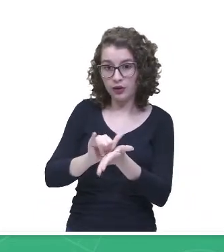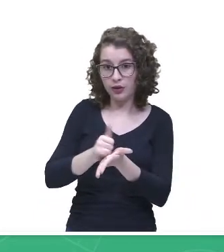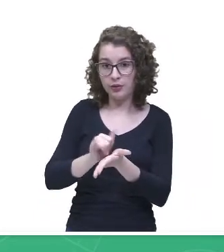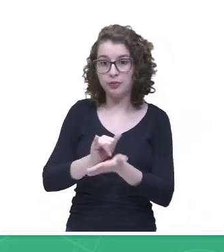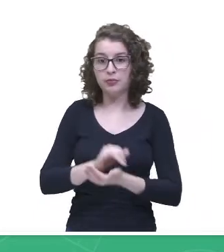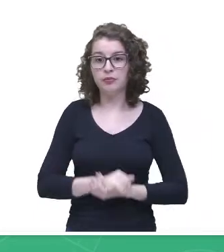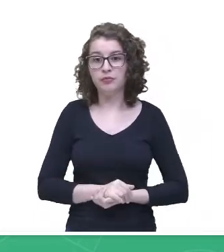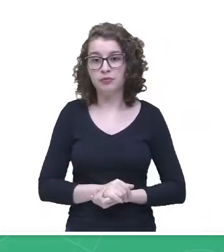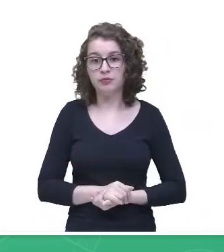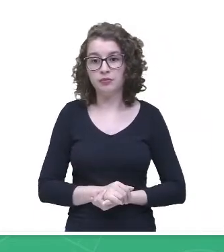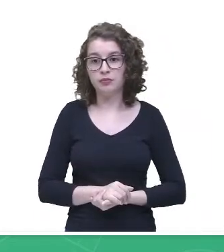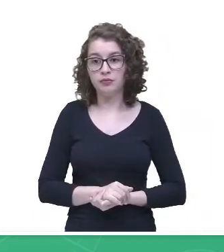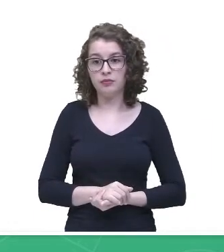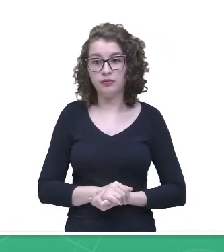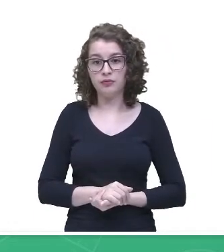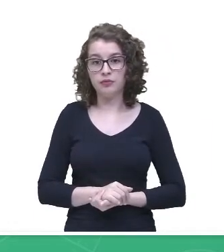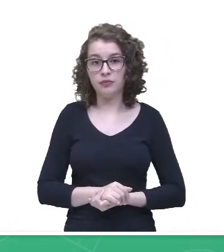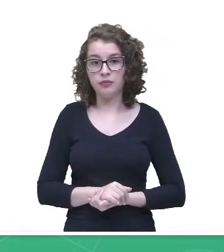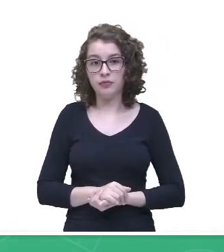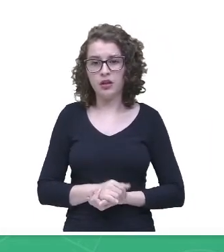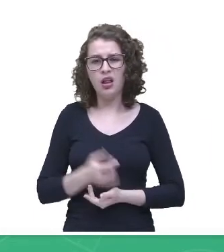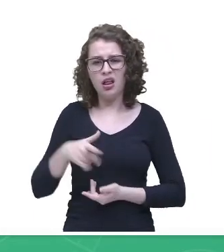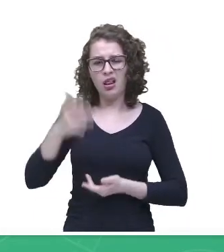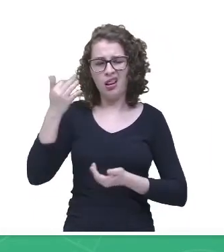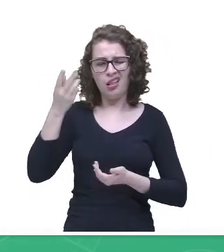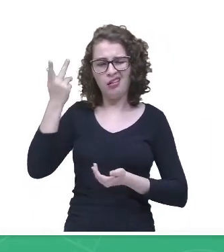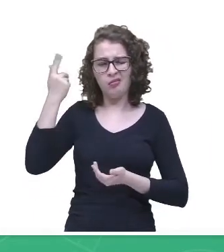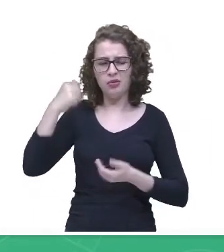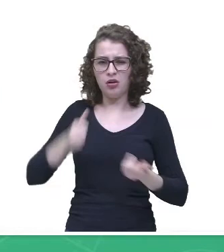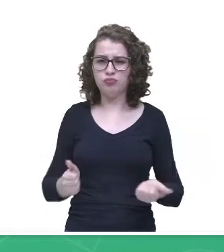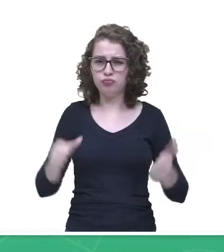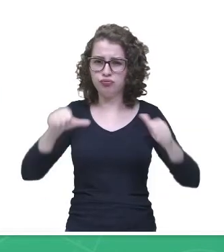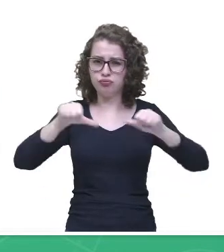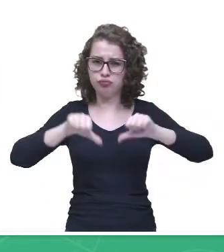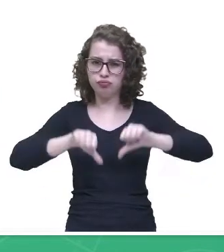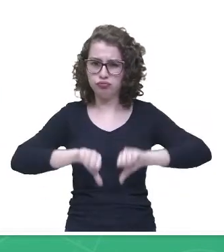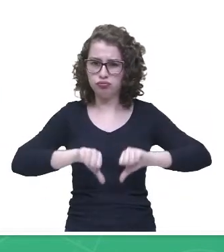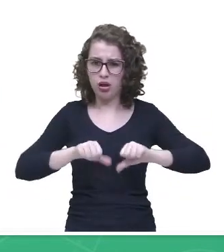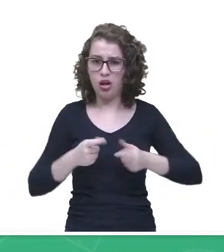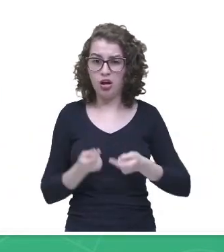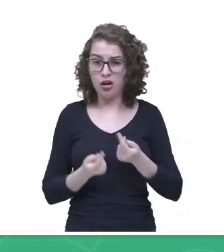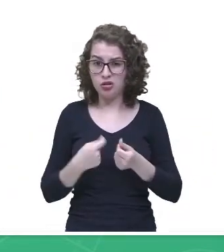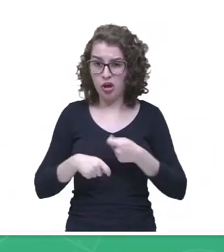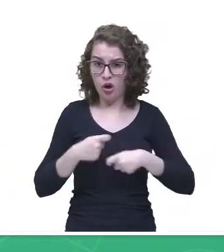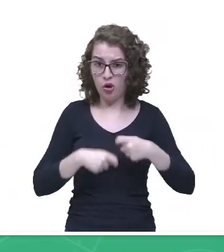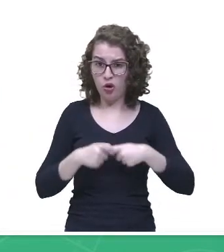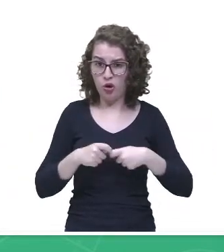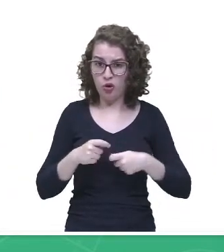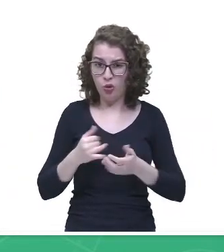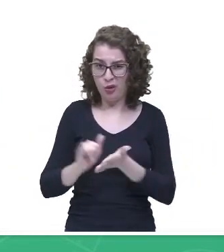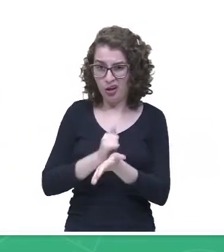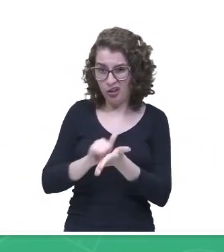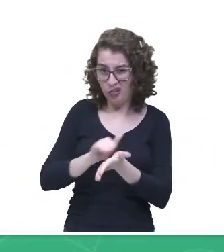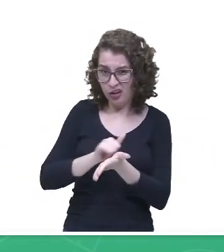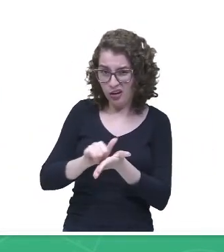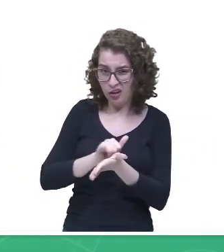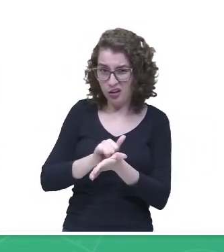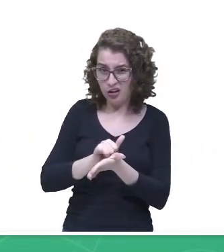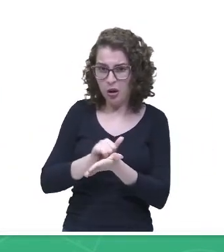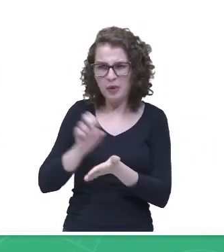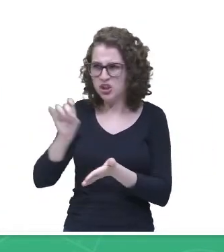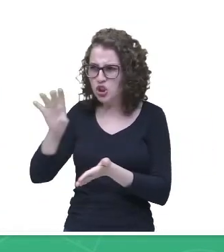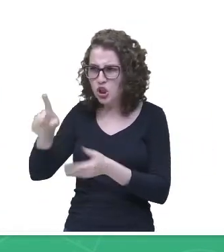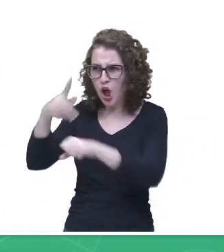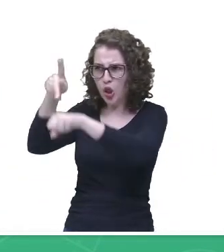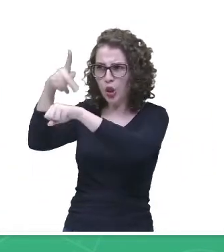Bolsa de Valores, quando aconteceu, né? Não mexeu só com Nova York, nem só com